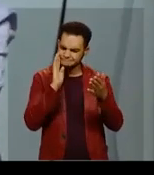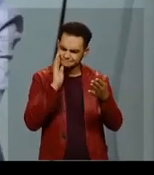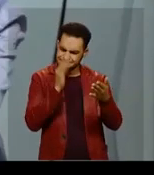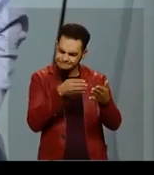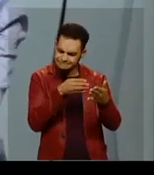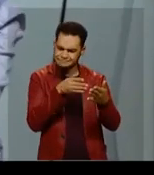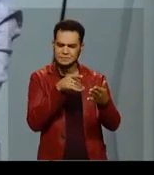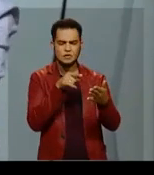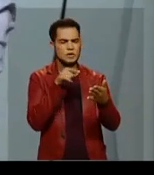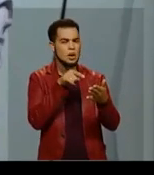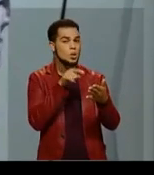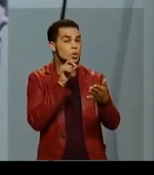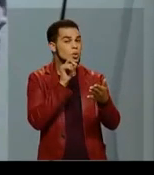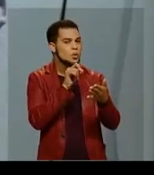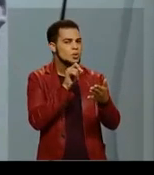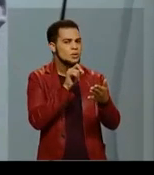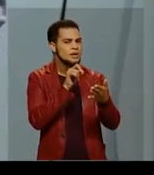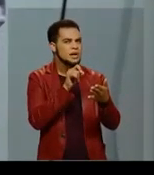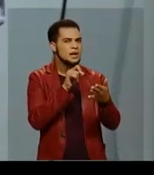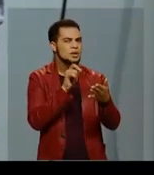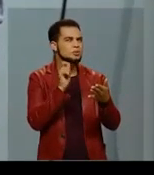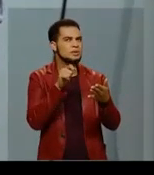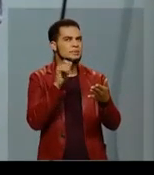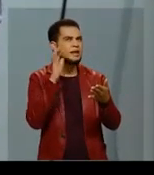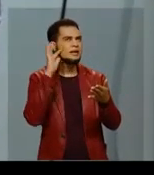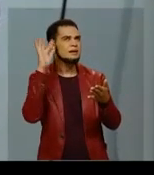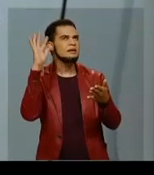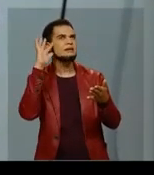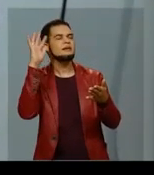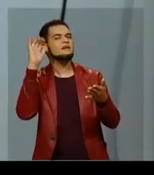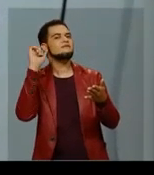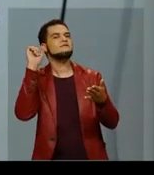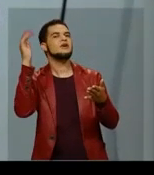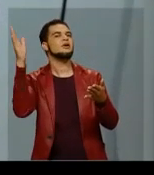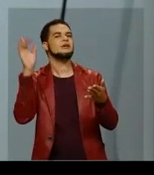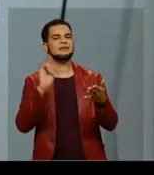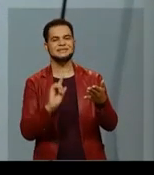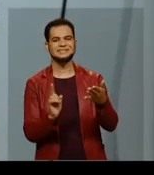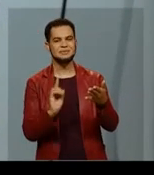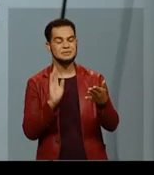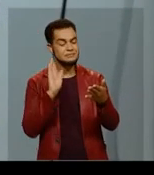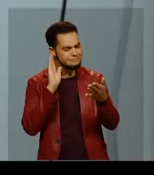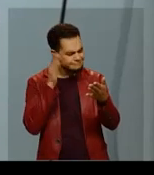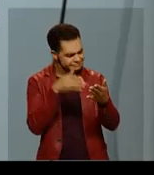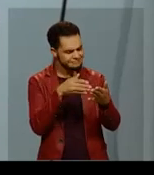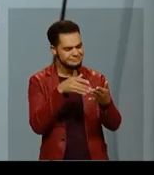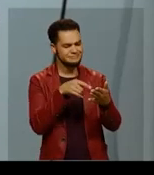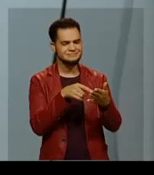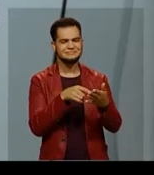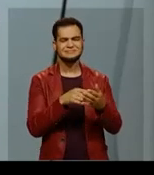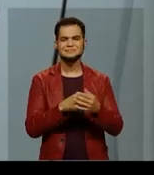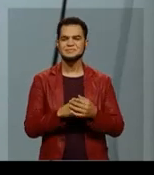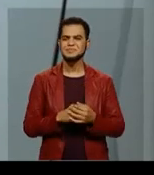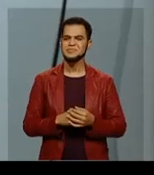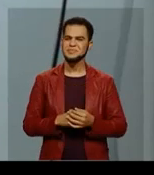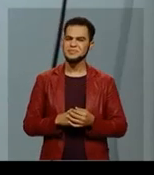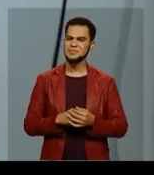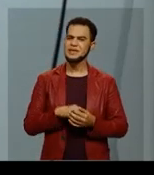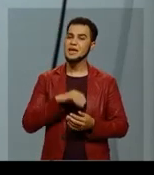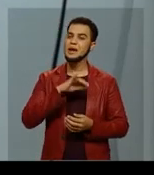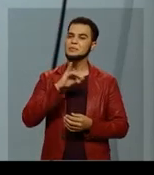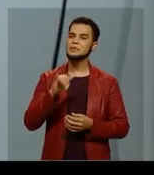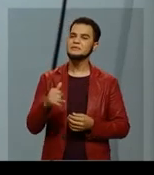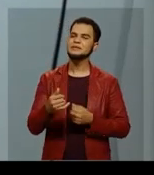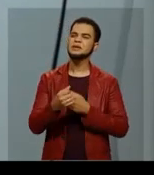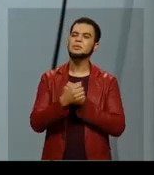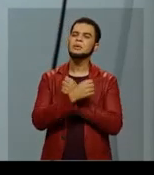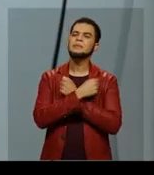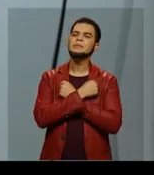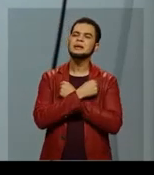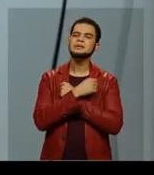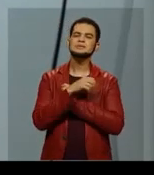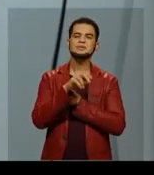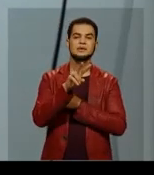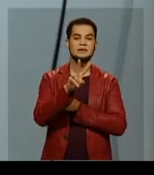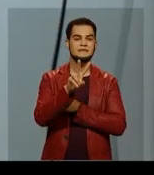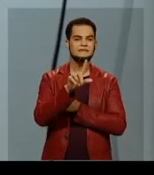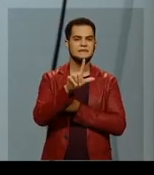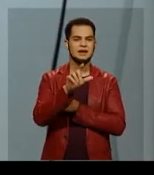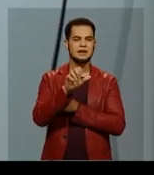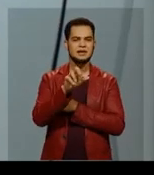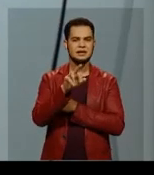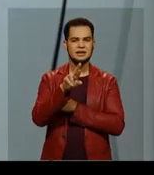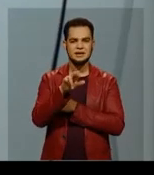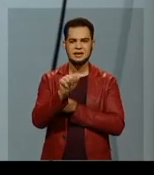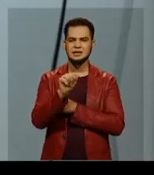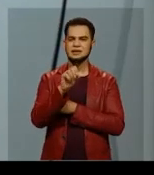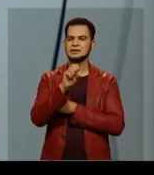dentro dele. E eu queria aproveitar que, se não esqueço, de mandar um abraço para a professora Valéria Silva, da Escola